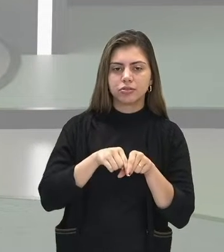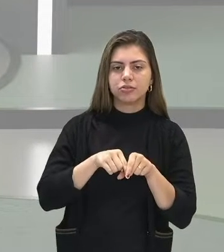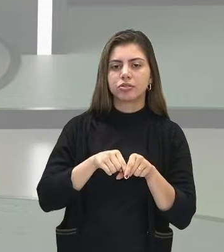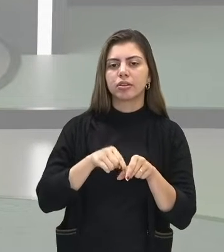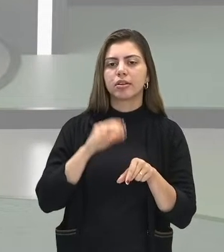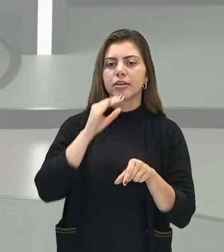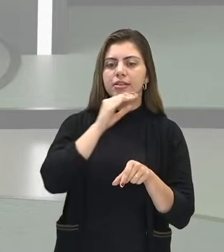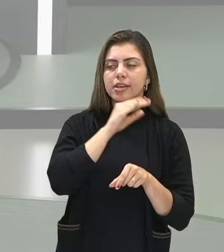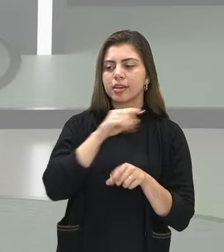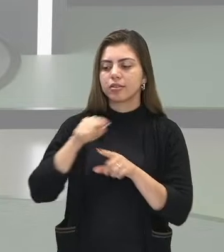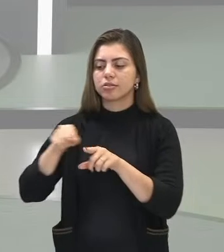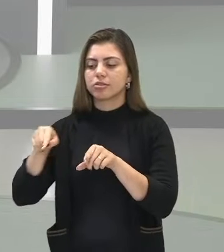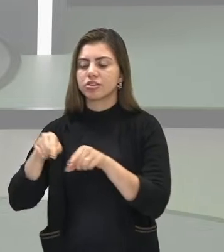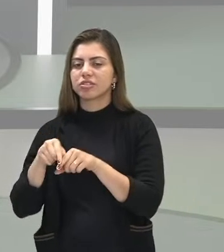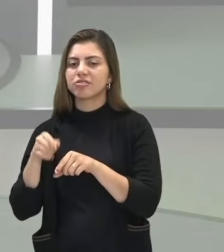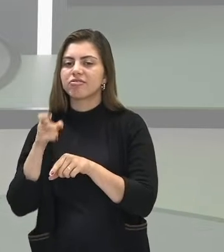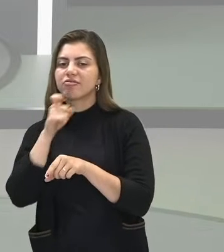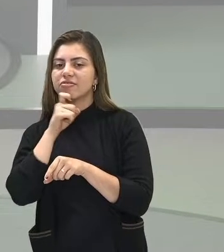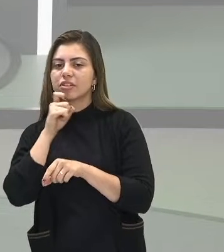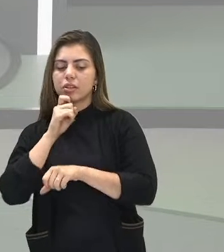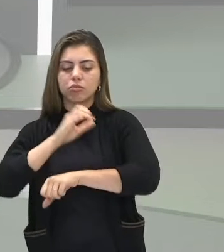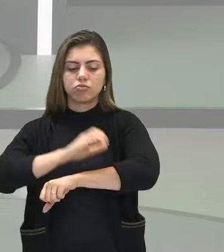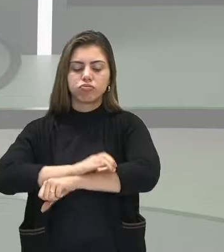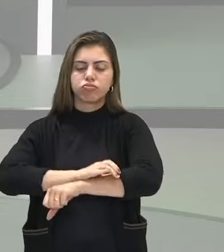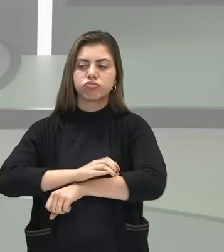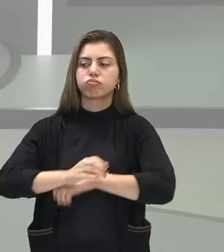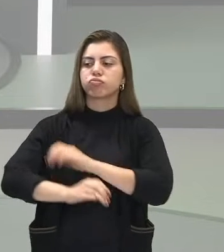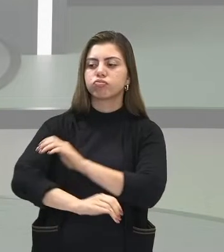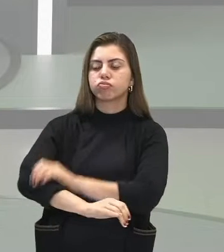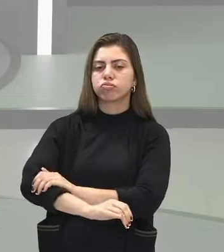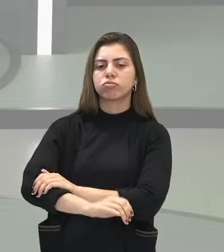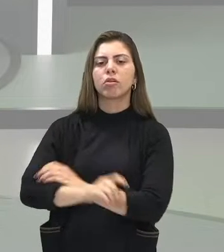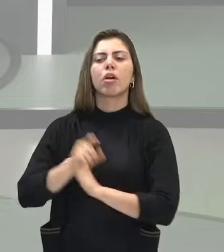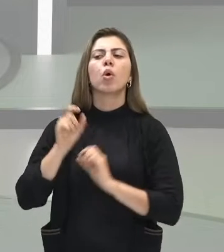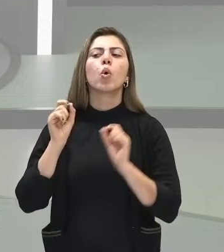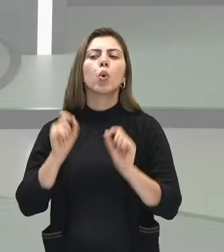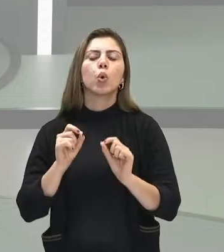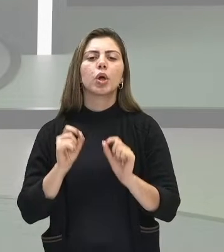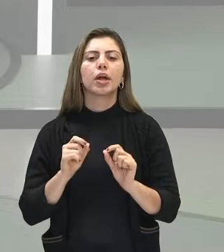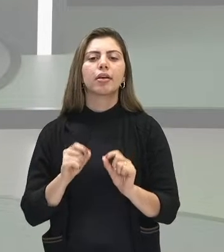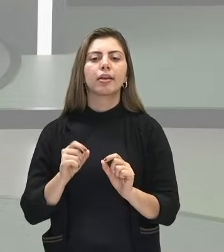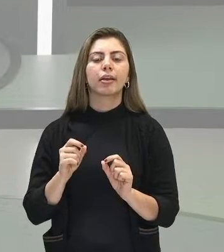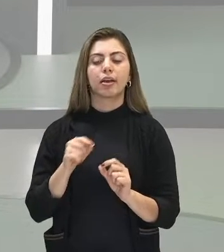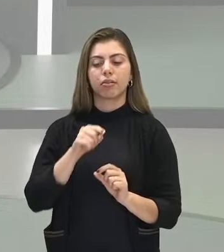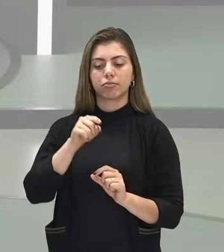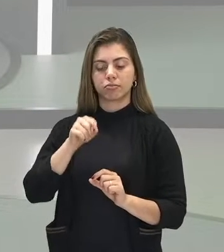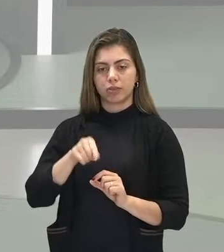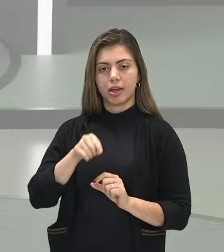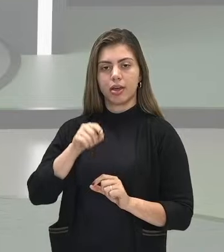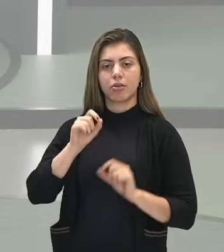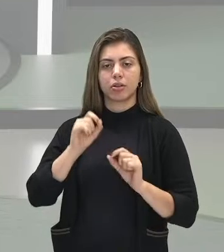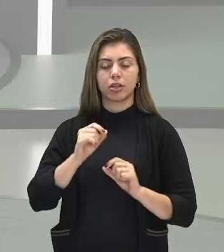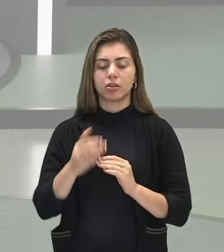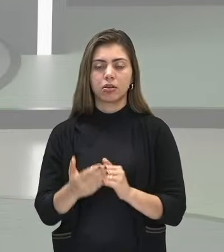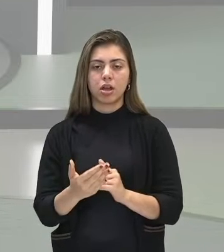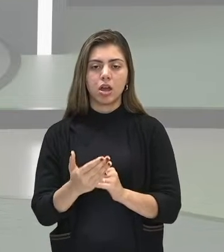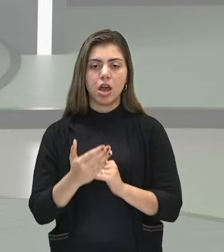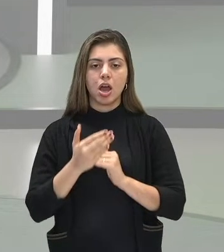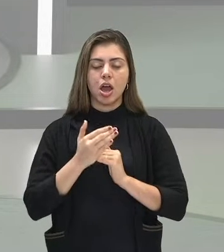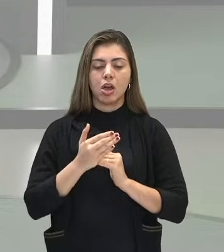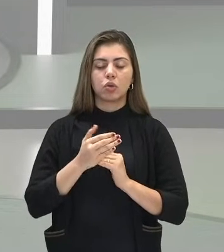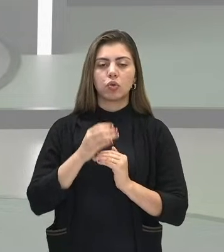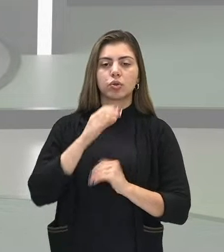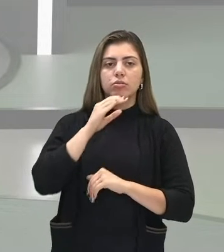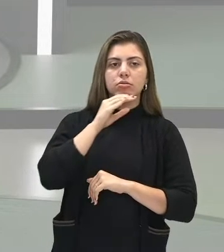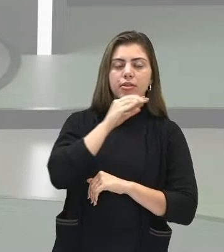as frias, que são dispositivos que permitem, respectivamente,